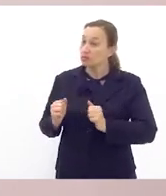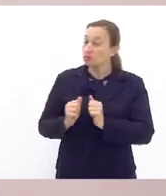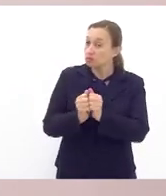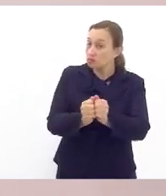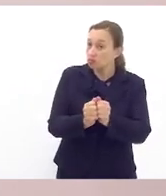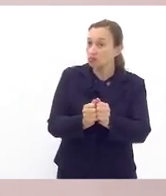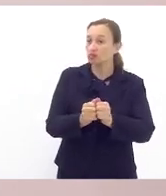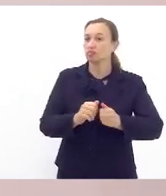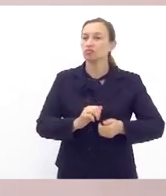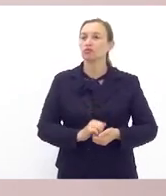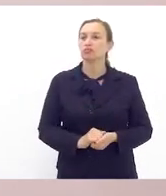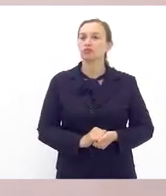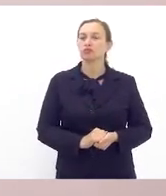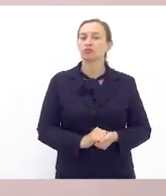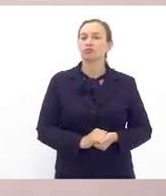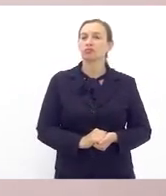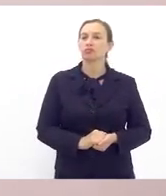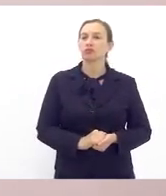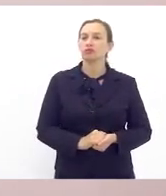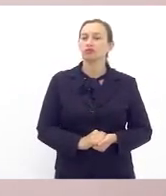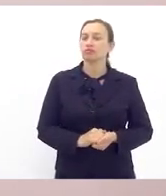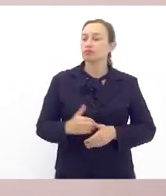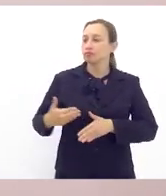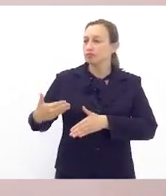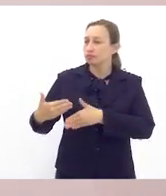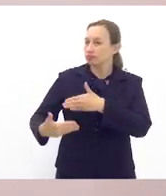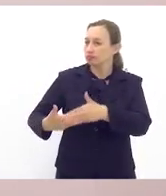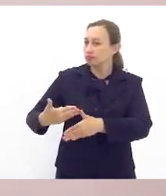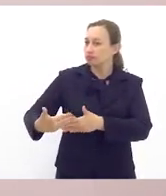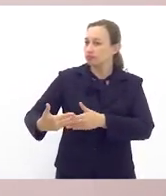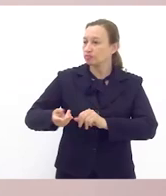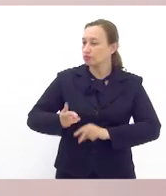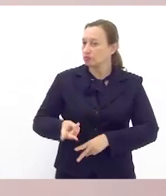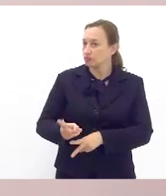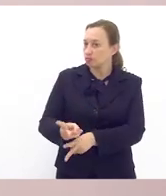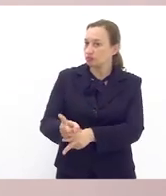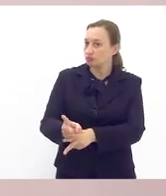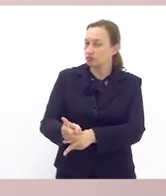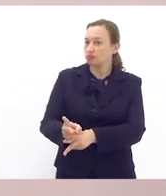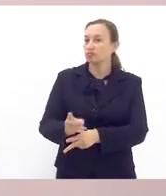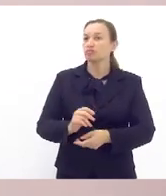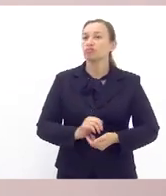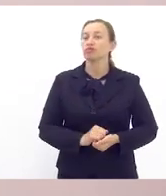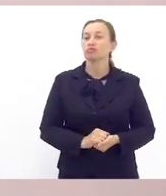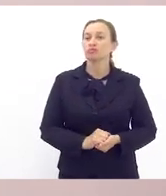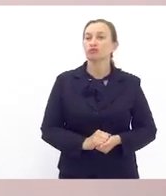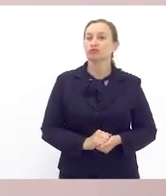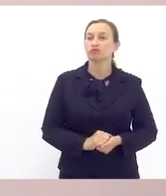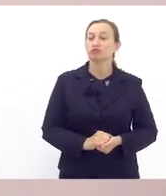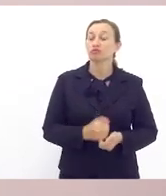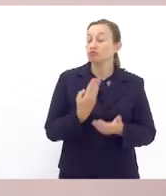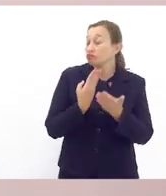anel e esse processo tá em andamento nós estamos estudando